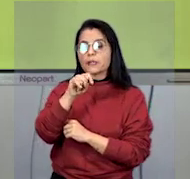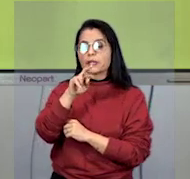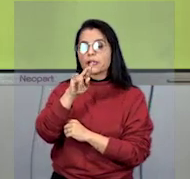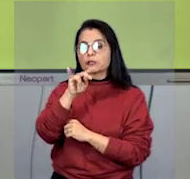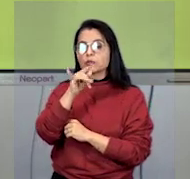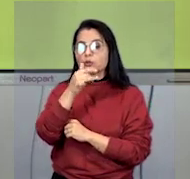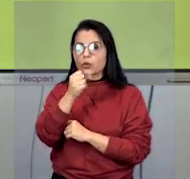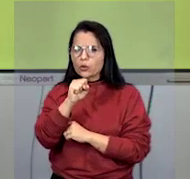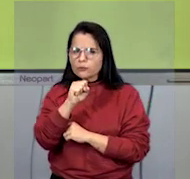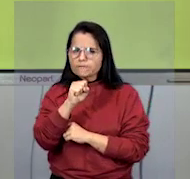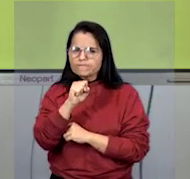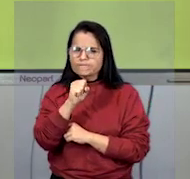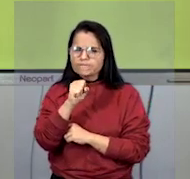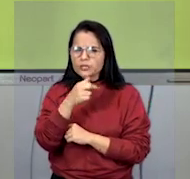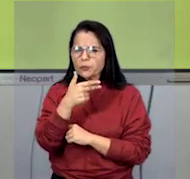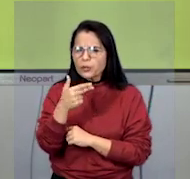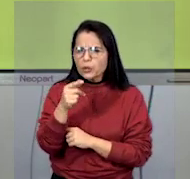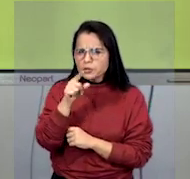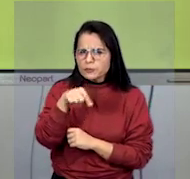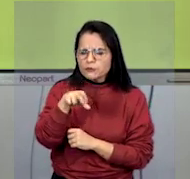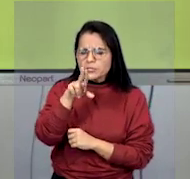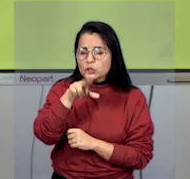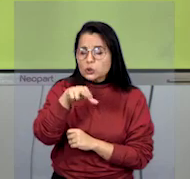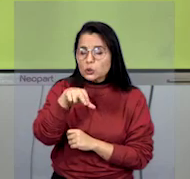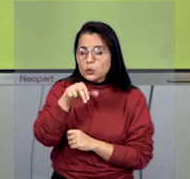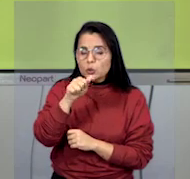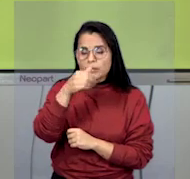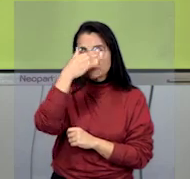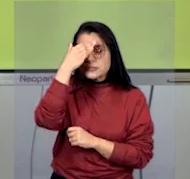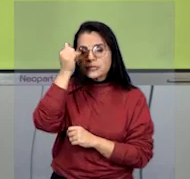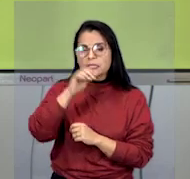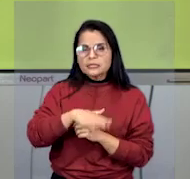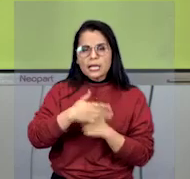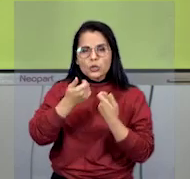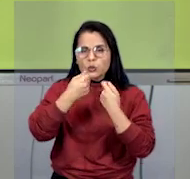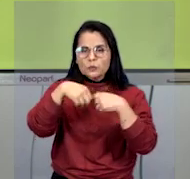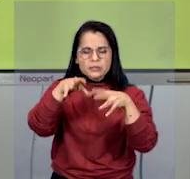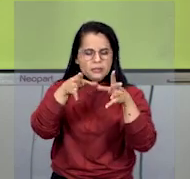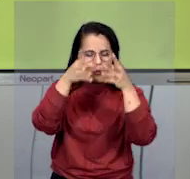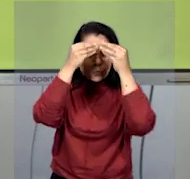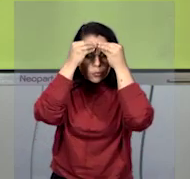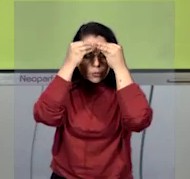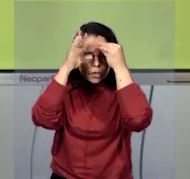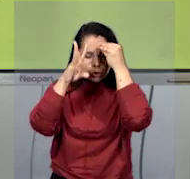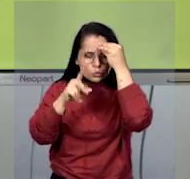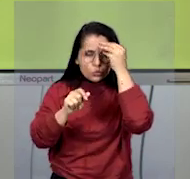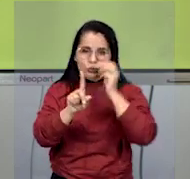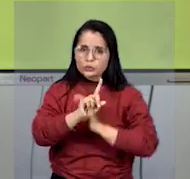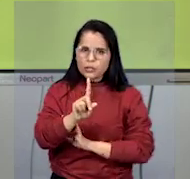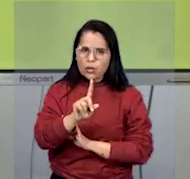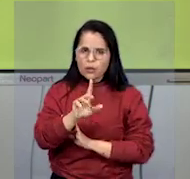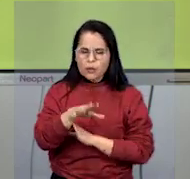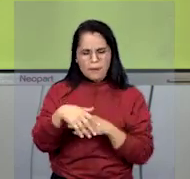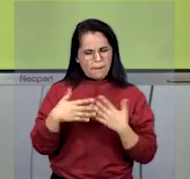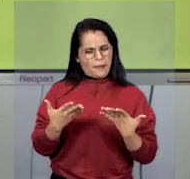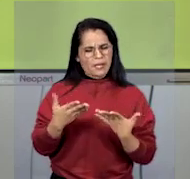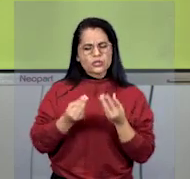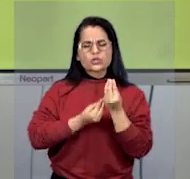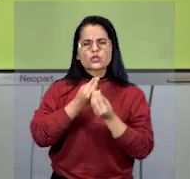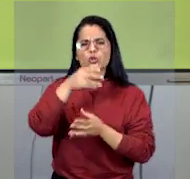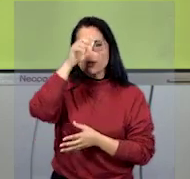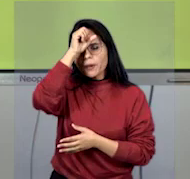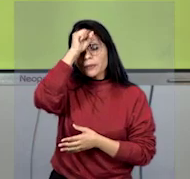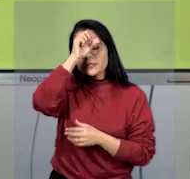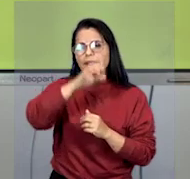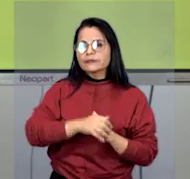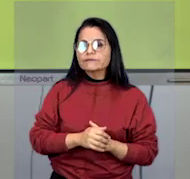argumentativos. Aí eu falo uma coisa para você nunca mais esquecer. Não precisa decorar tudo isso. Mas como é que você vai aprender isso então?